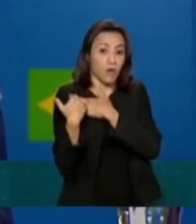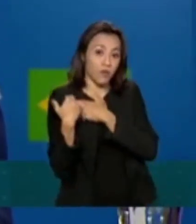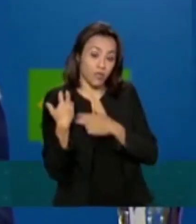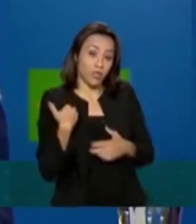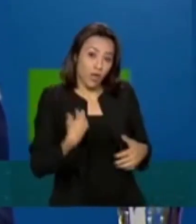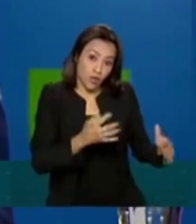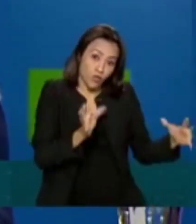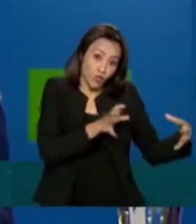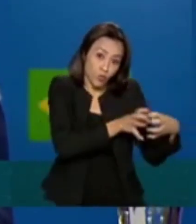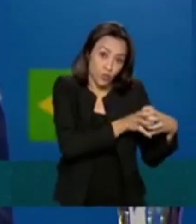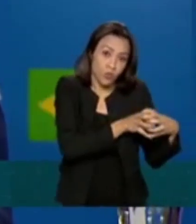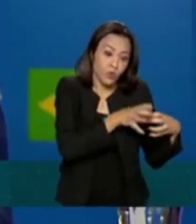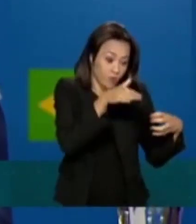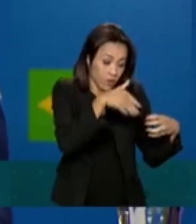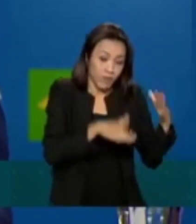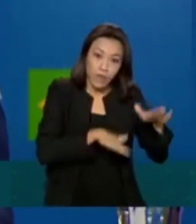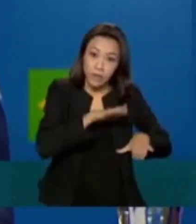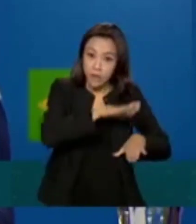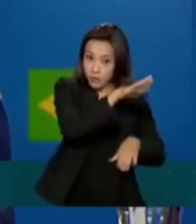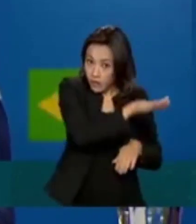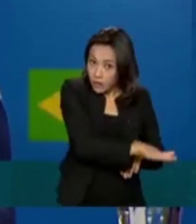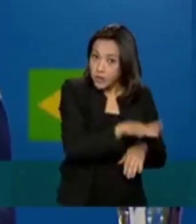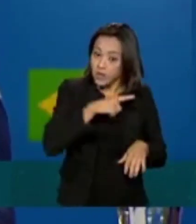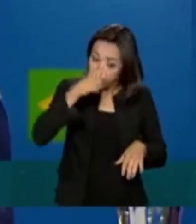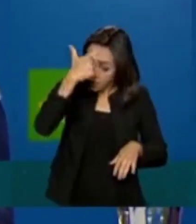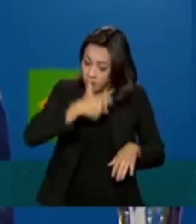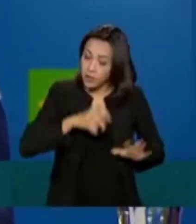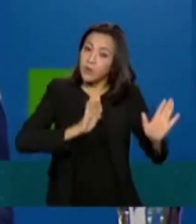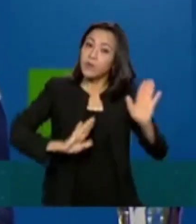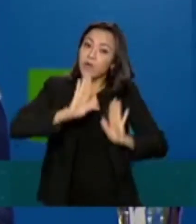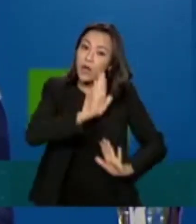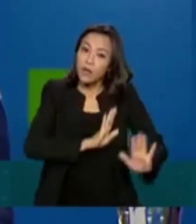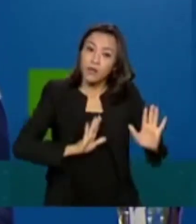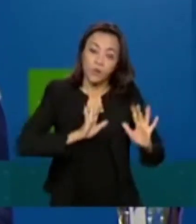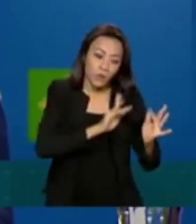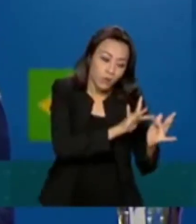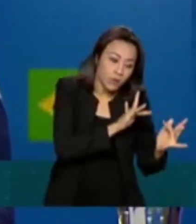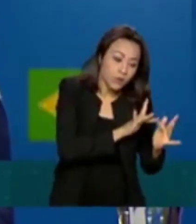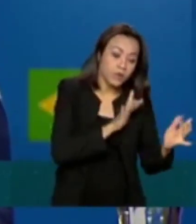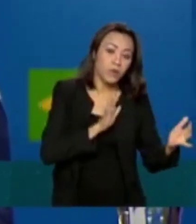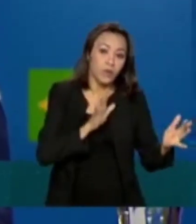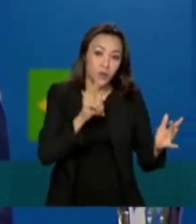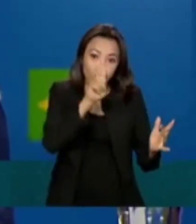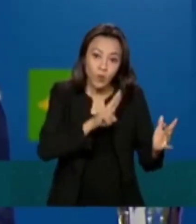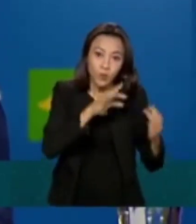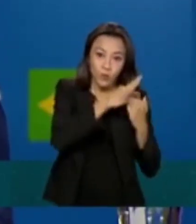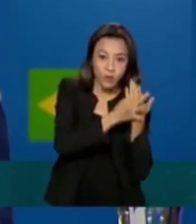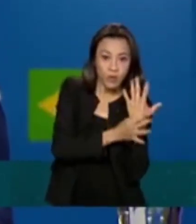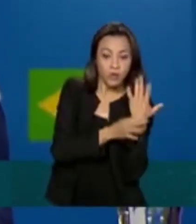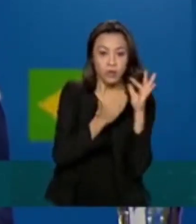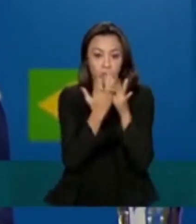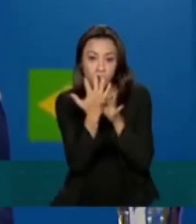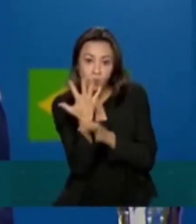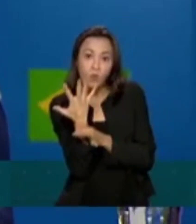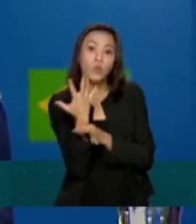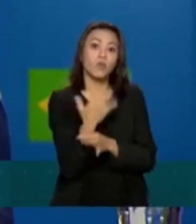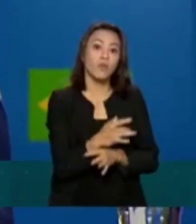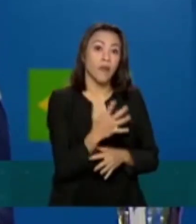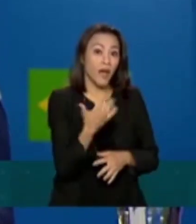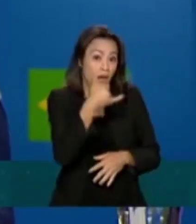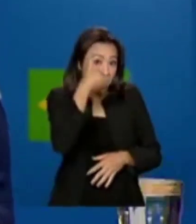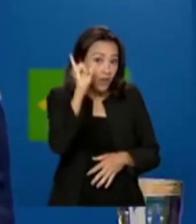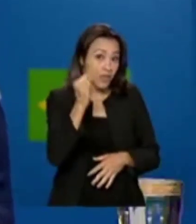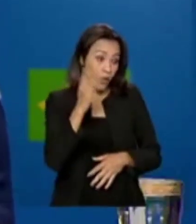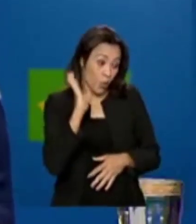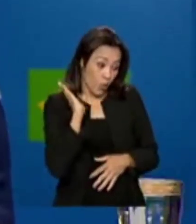depender da idade das crianças, tomarem todo o cuidado com o uso de luvas, para evitar o contato